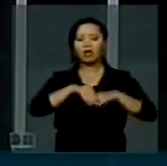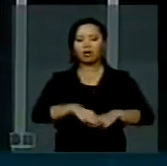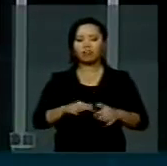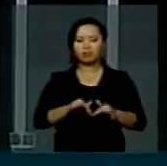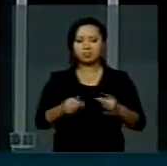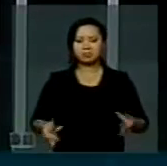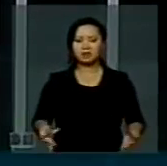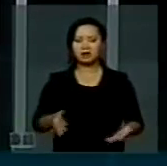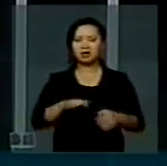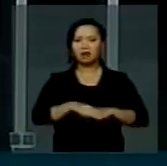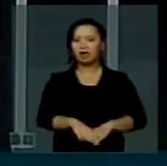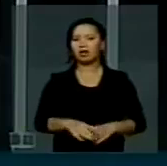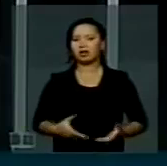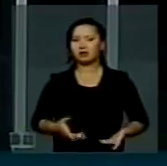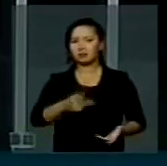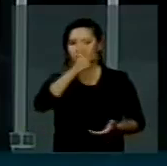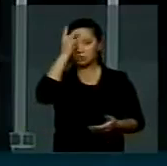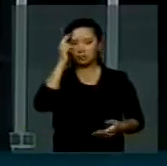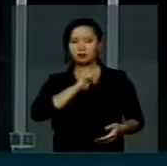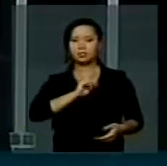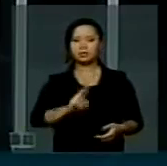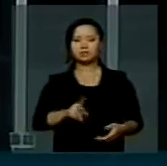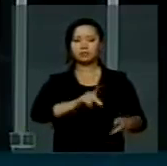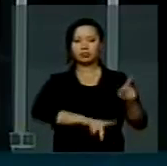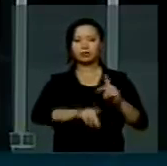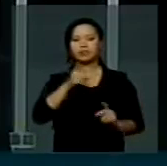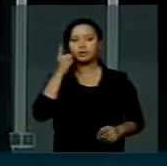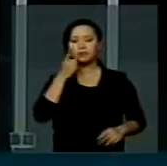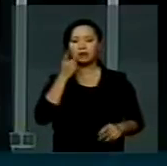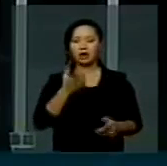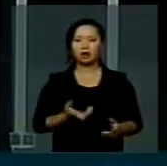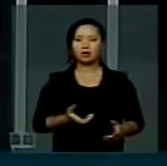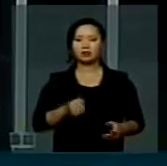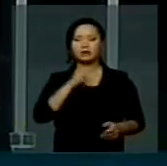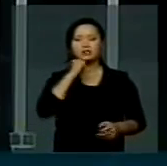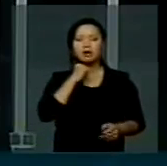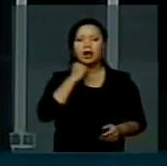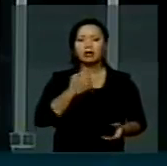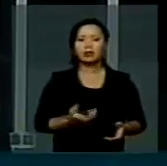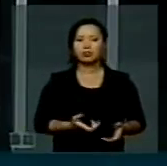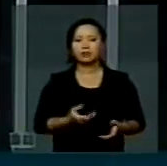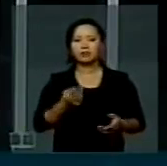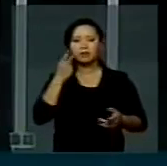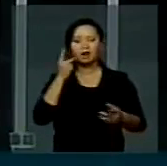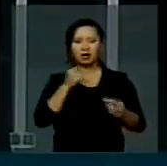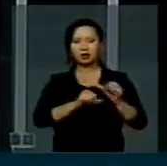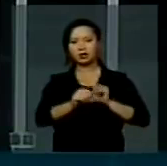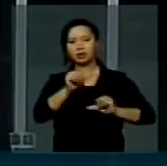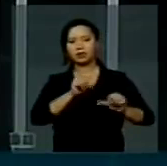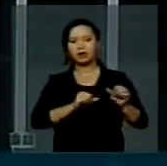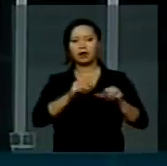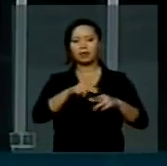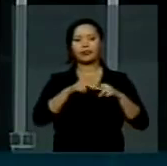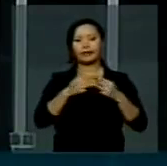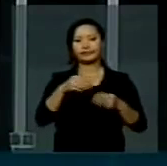do povo, o deputado ou a deputada, que humilha o representante do Estado, um senador ou uma senadora, em troca de uma votação para poder liberar uma emenda.